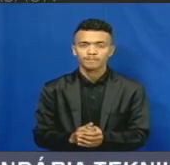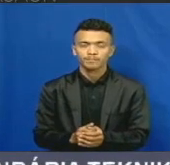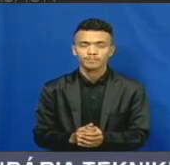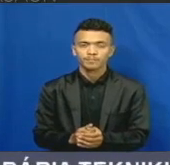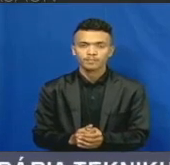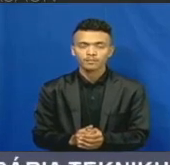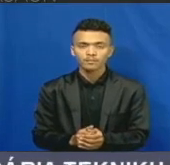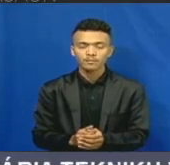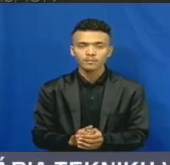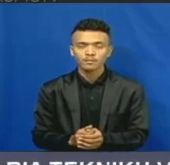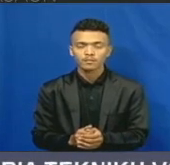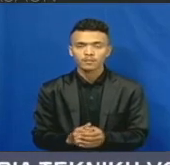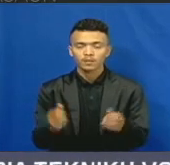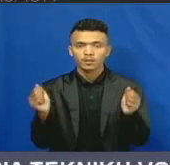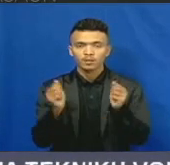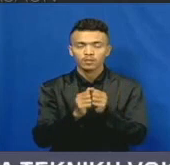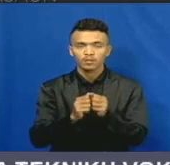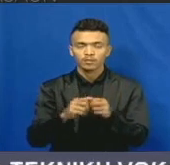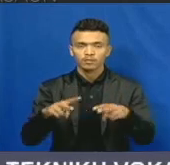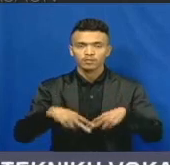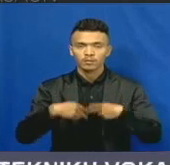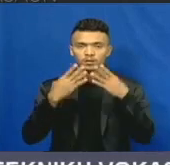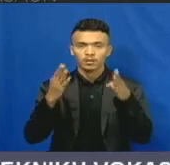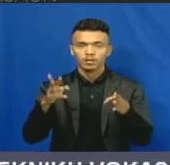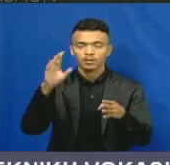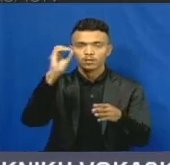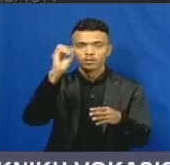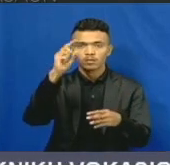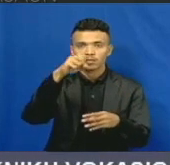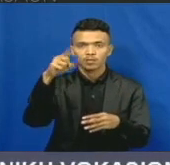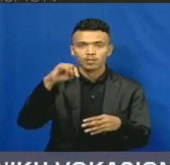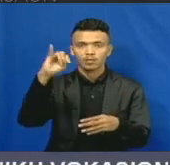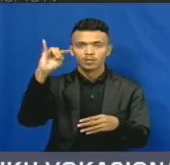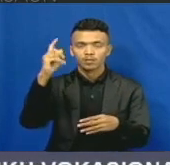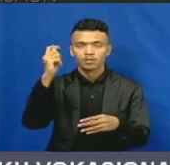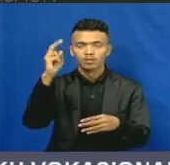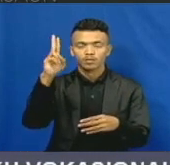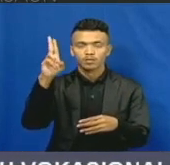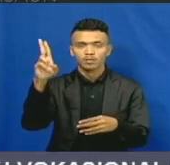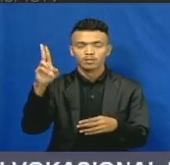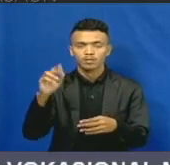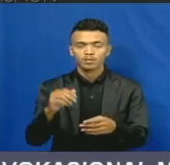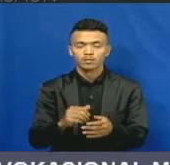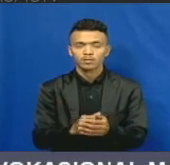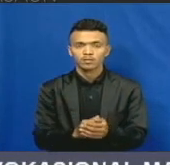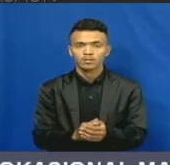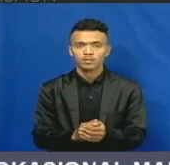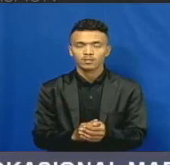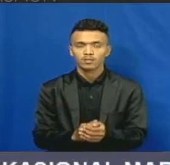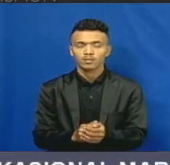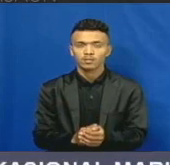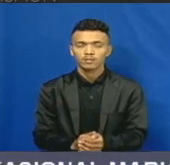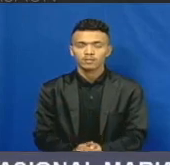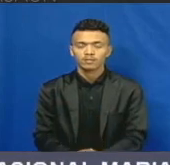Lona Fatim, o saudoso comandante Rosito e atual brigadeiro general Sabika